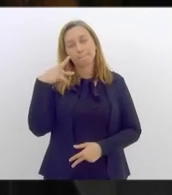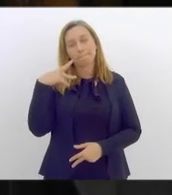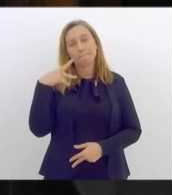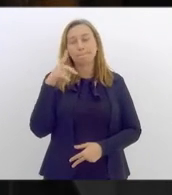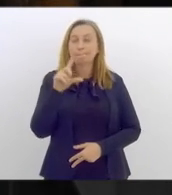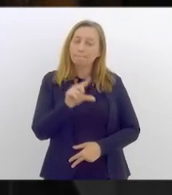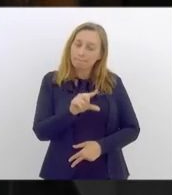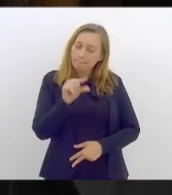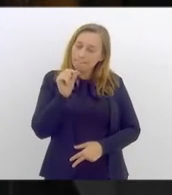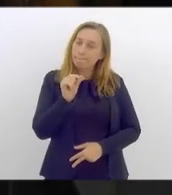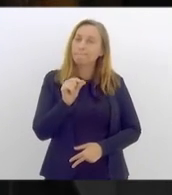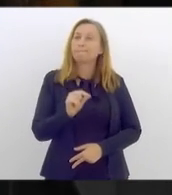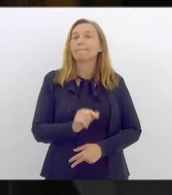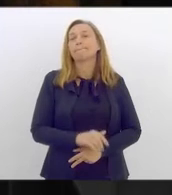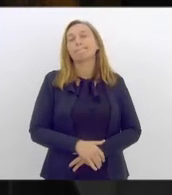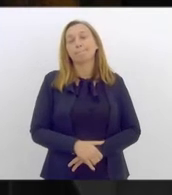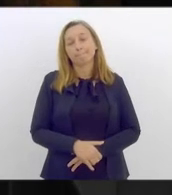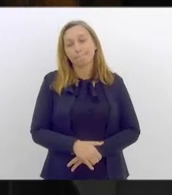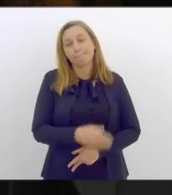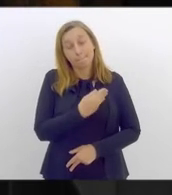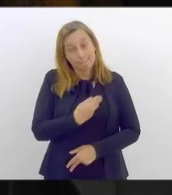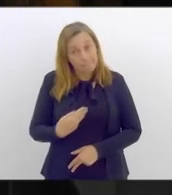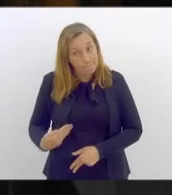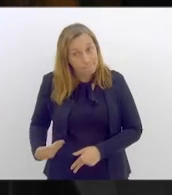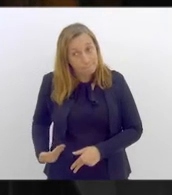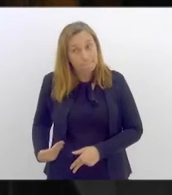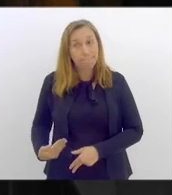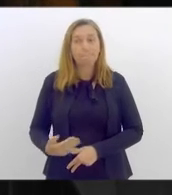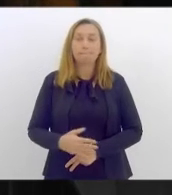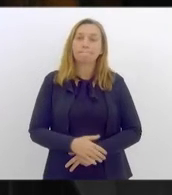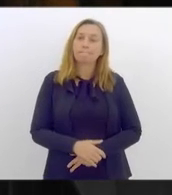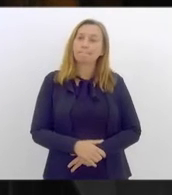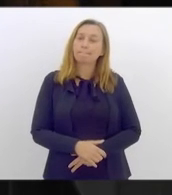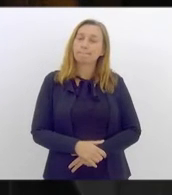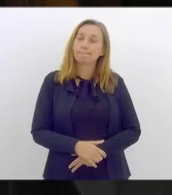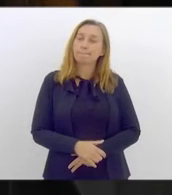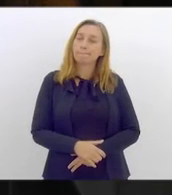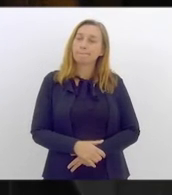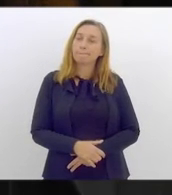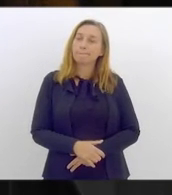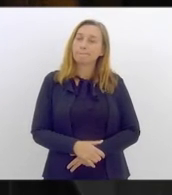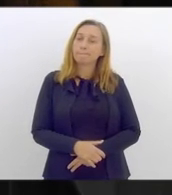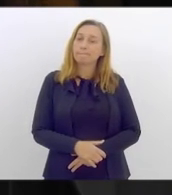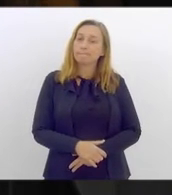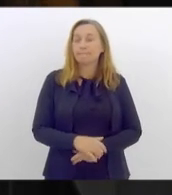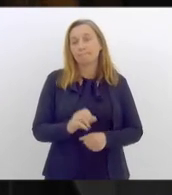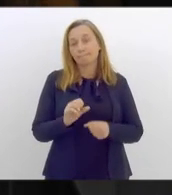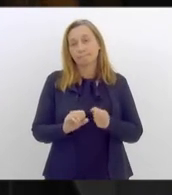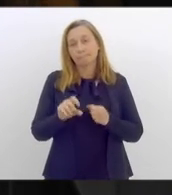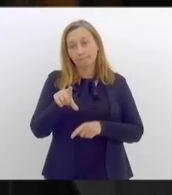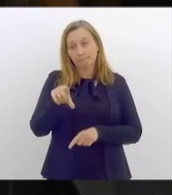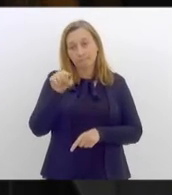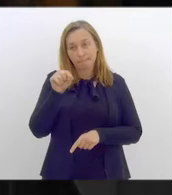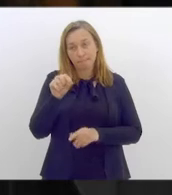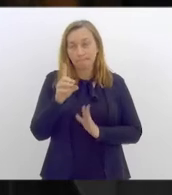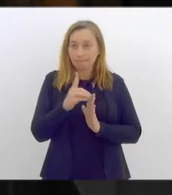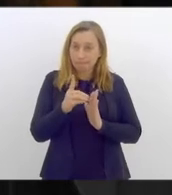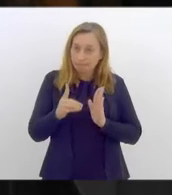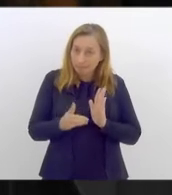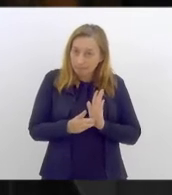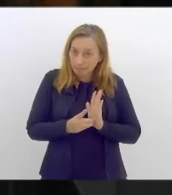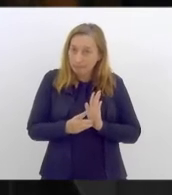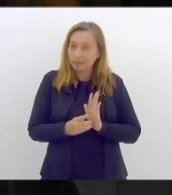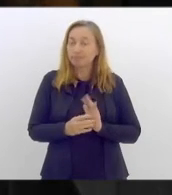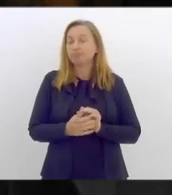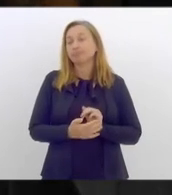decidir o governador Tomou essa decisão por decreto